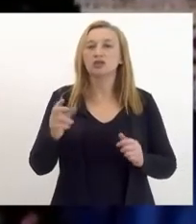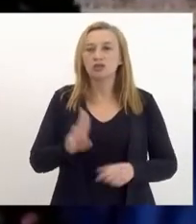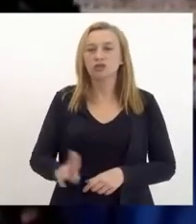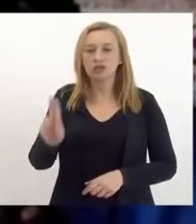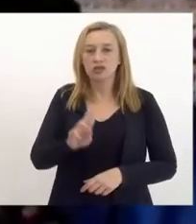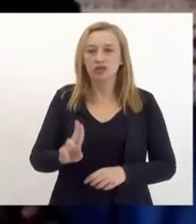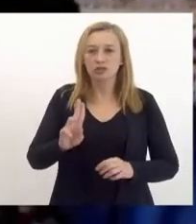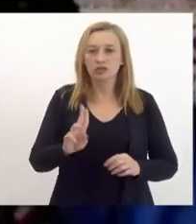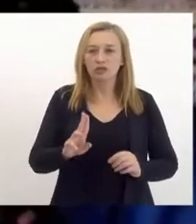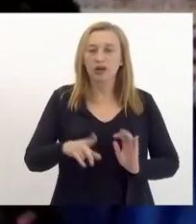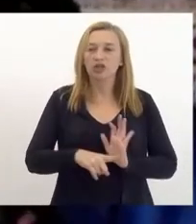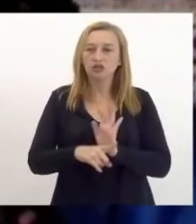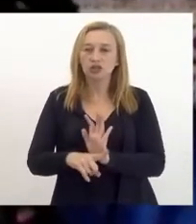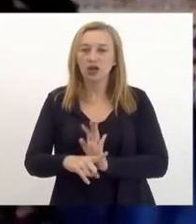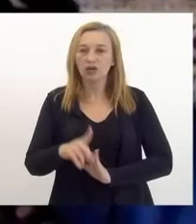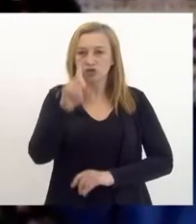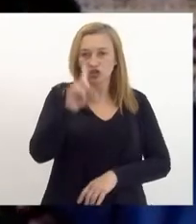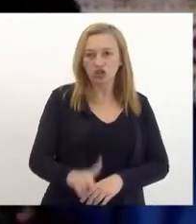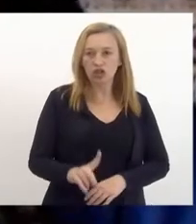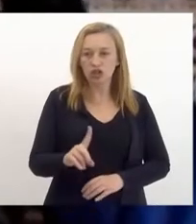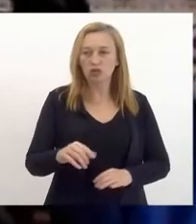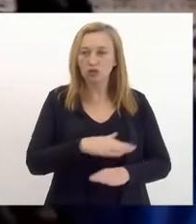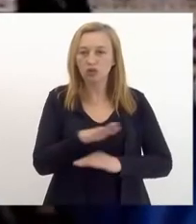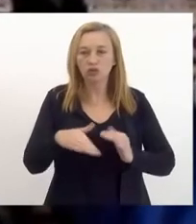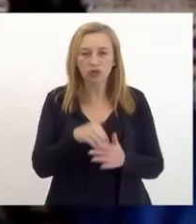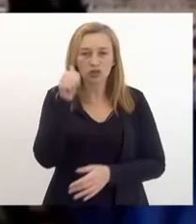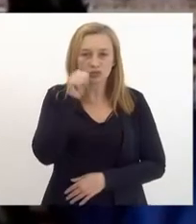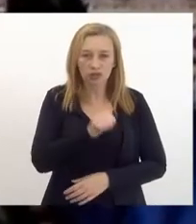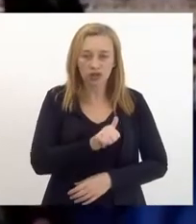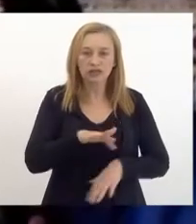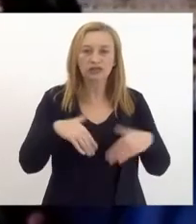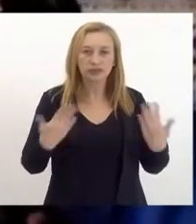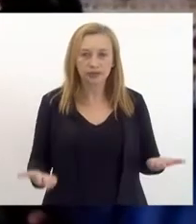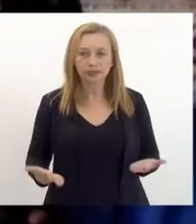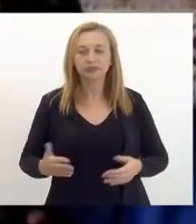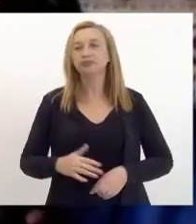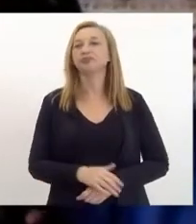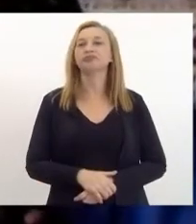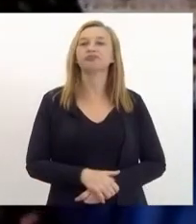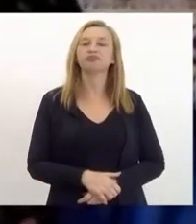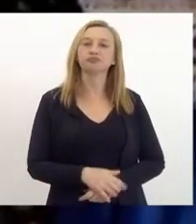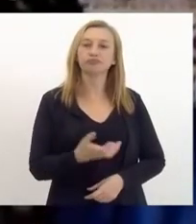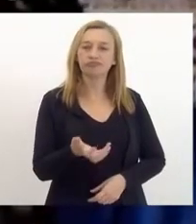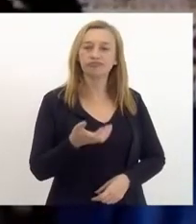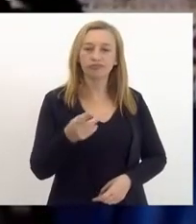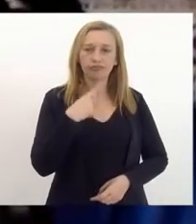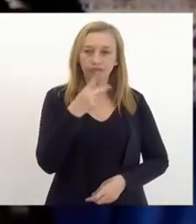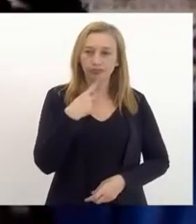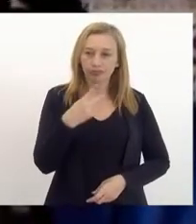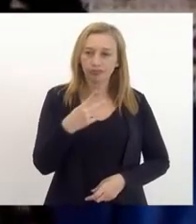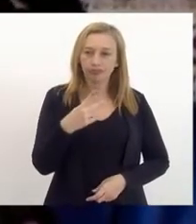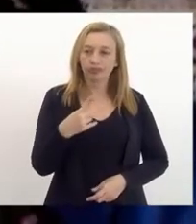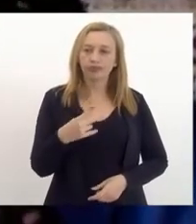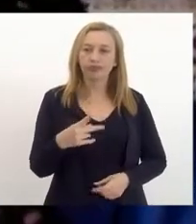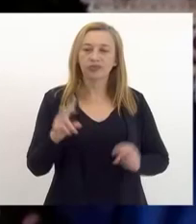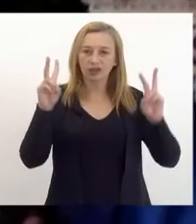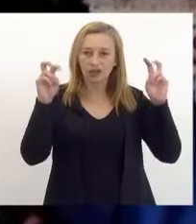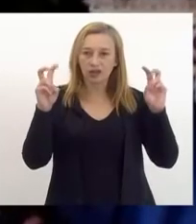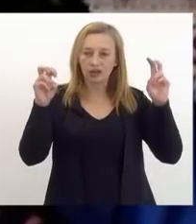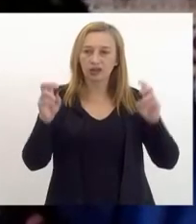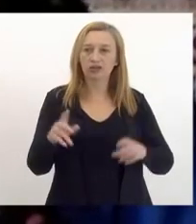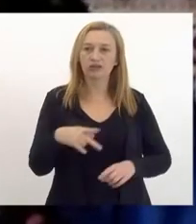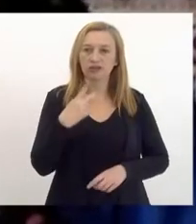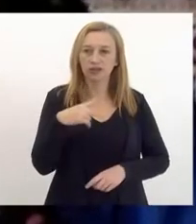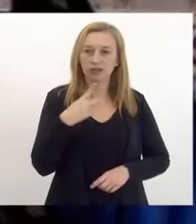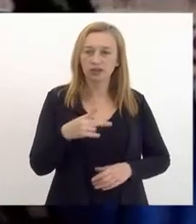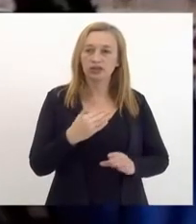direitos pleno de todas as mulheres. Então, quero ressaltar esse ponto e dizer